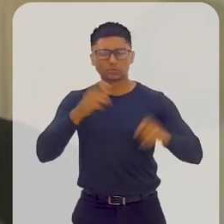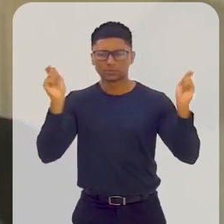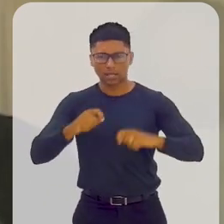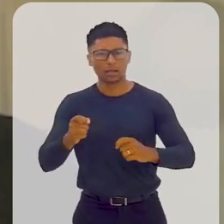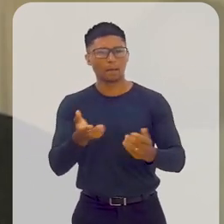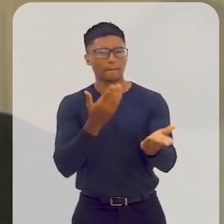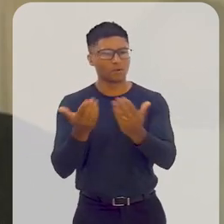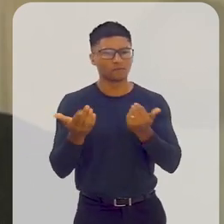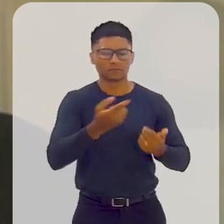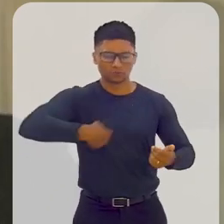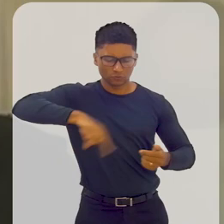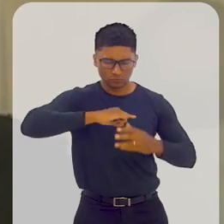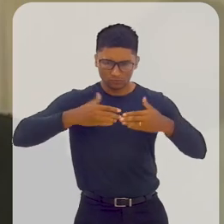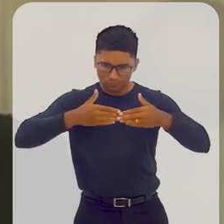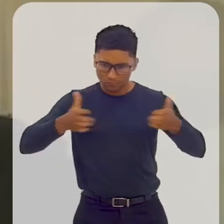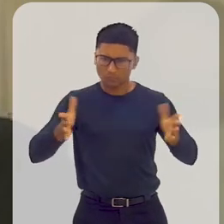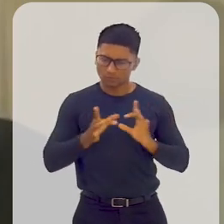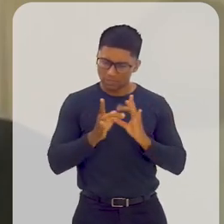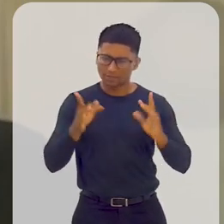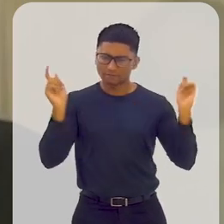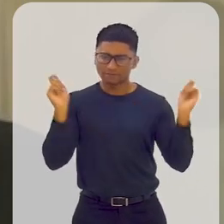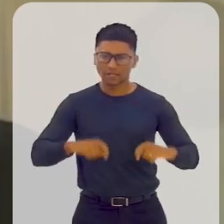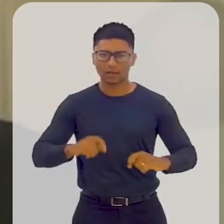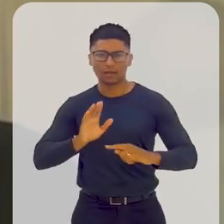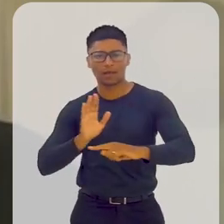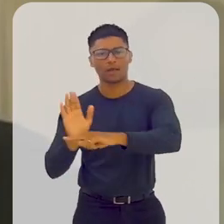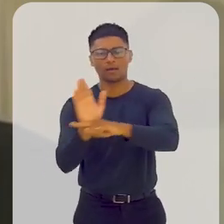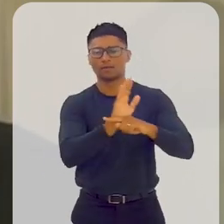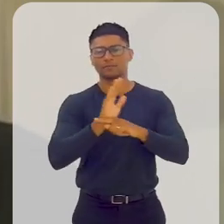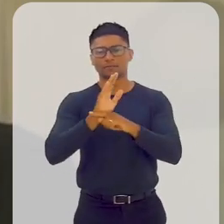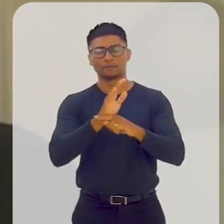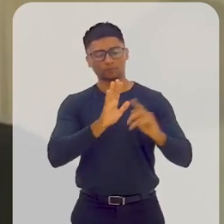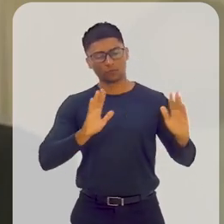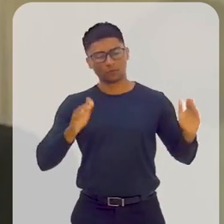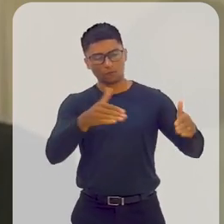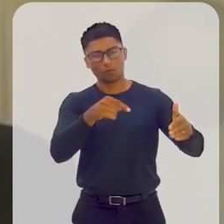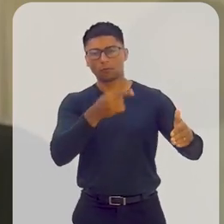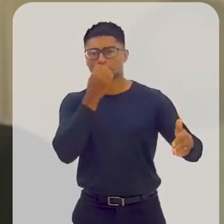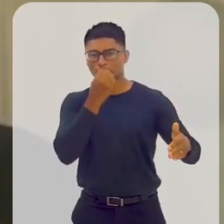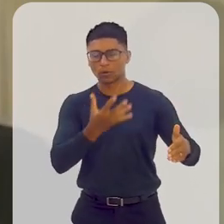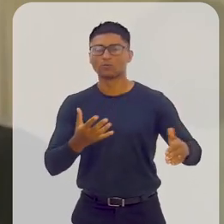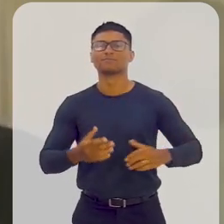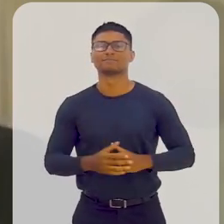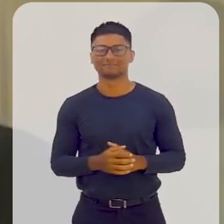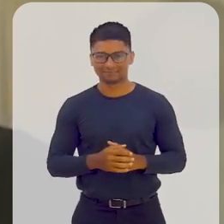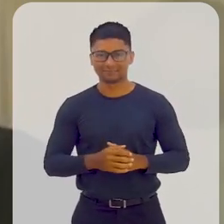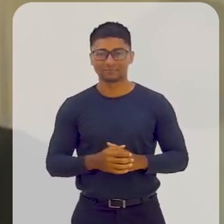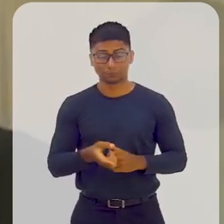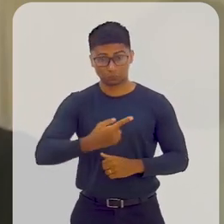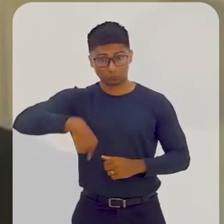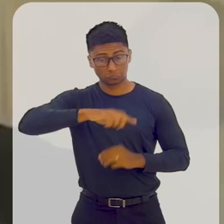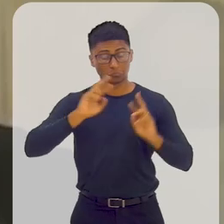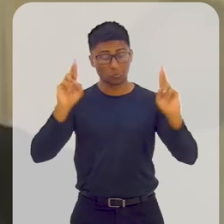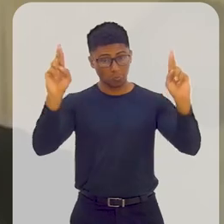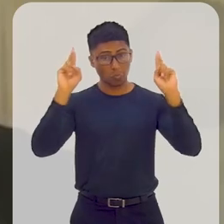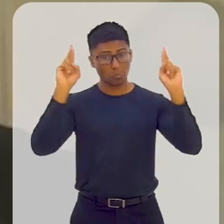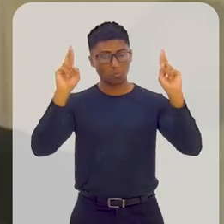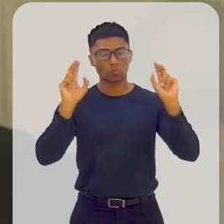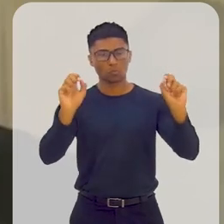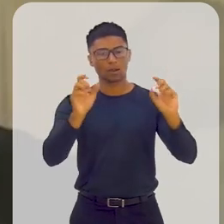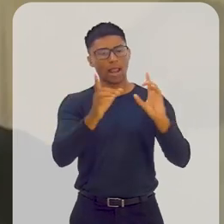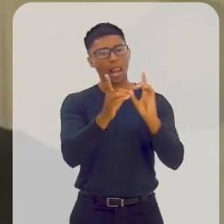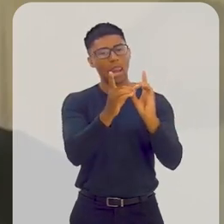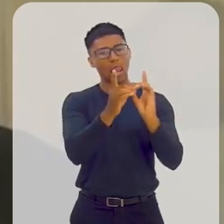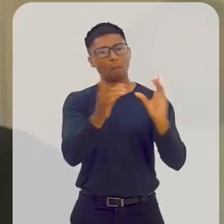né? E que a gente hoje está à disposição, tá? E com certeza esse fórum vai dar resultado, tá? A